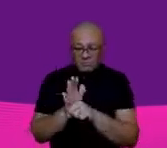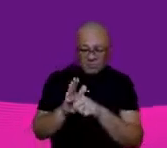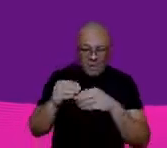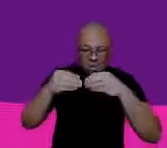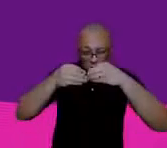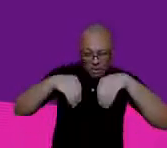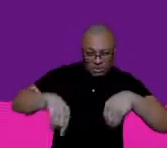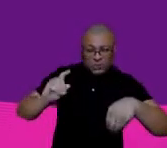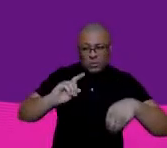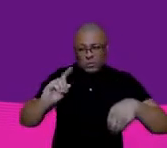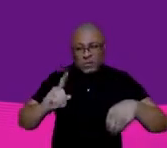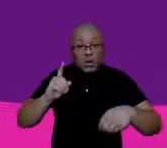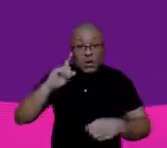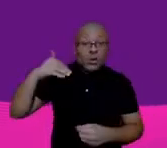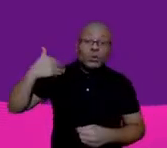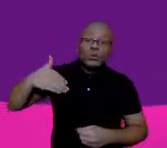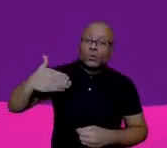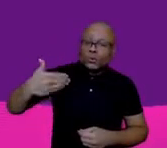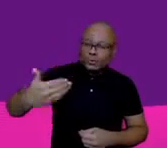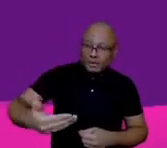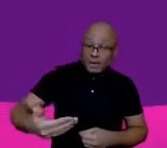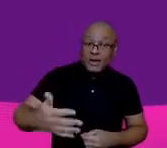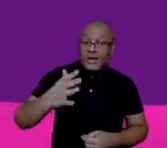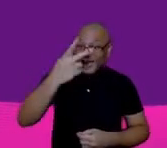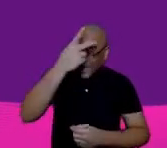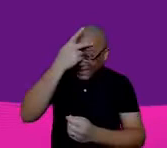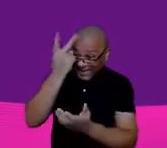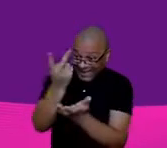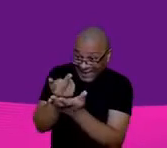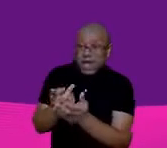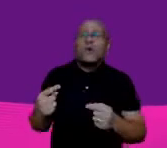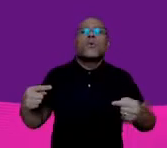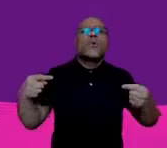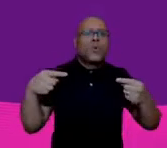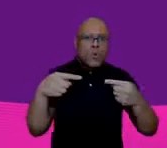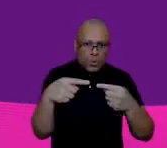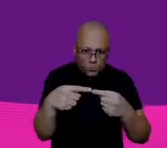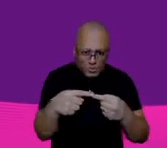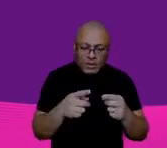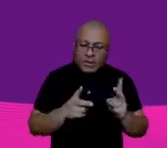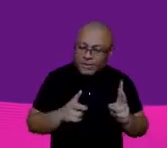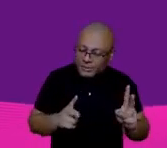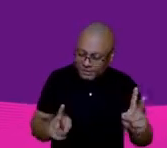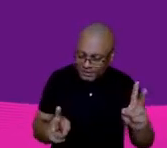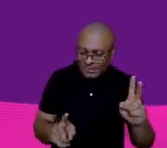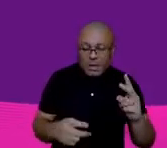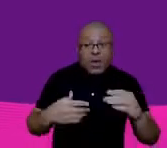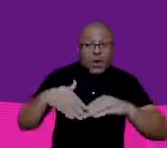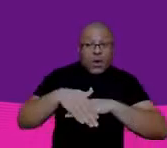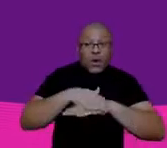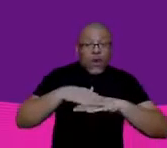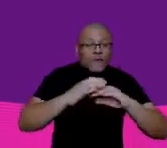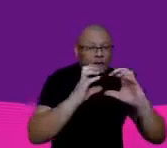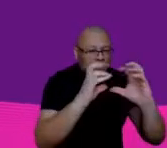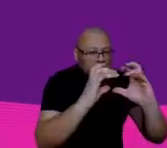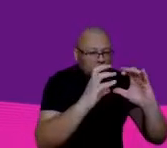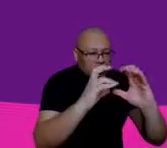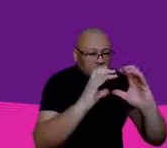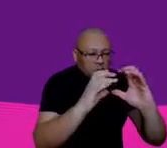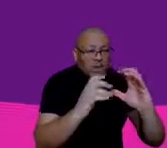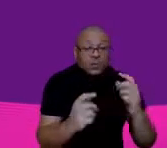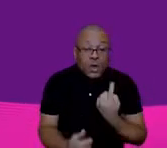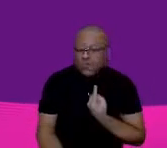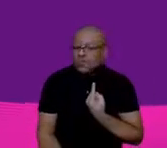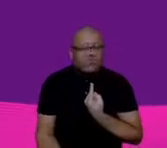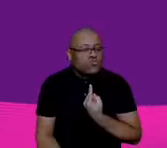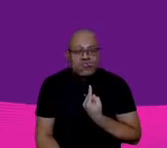dia a dia, mas nos pacientes que têm indicação. A gente sempre discute a indicação com o neurocirurgião, aqui é multidisciplinar, a indicação é